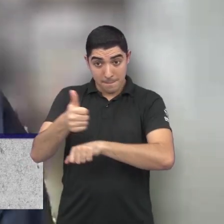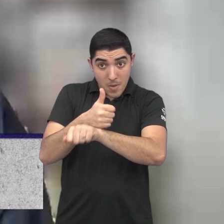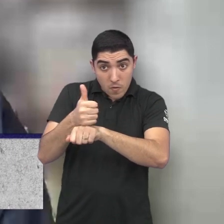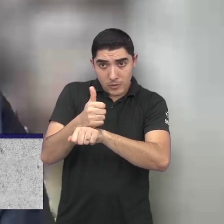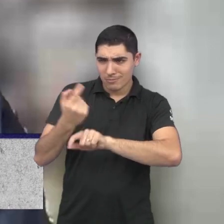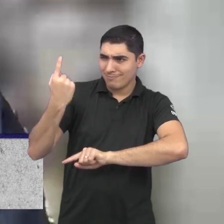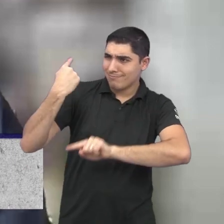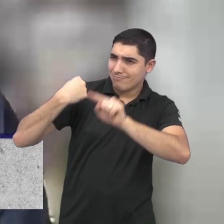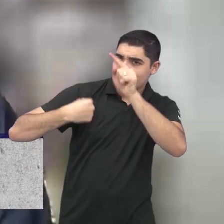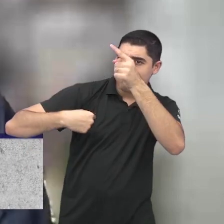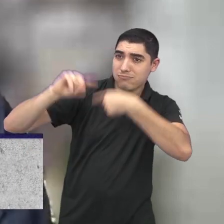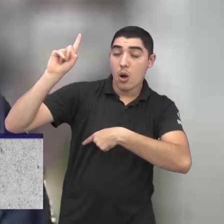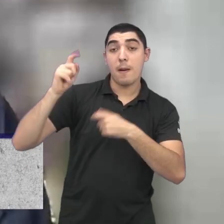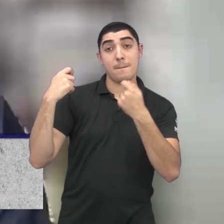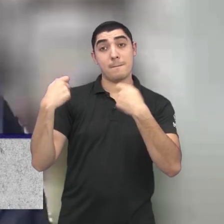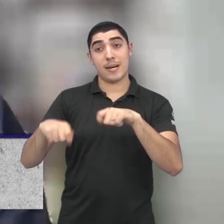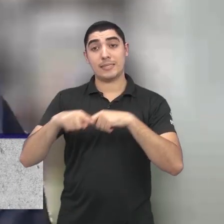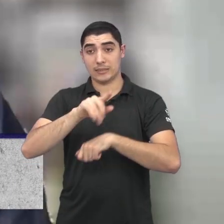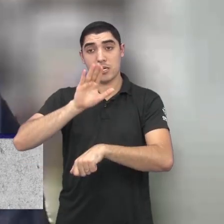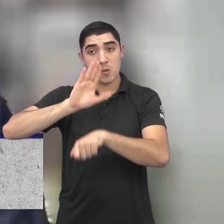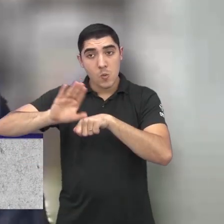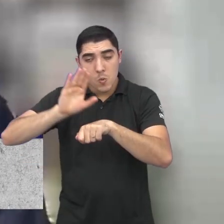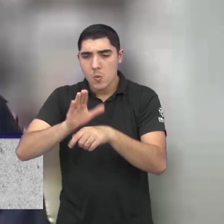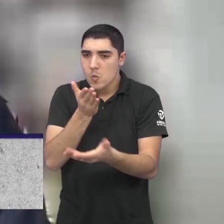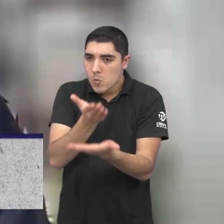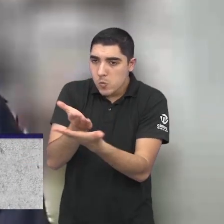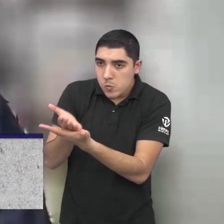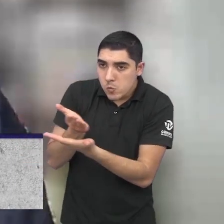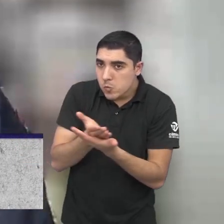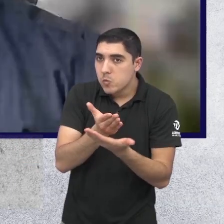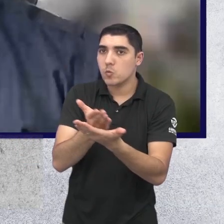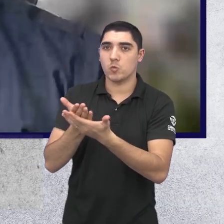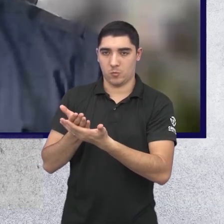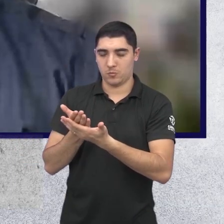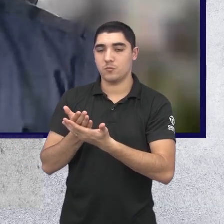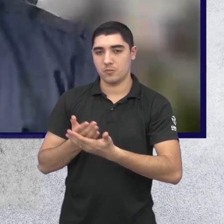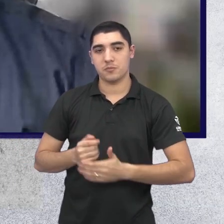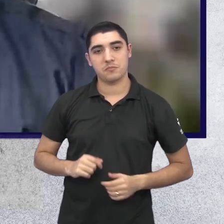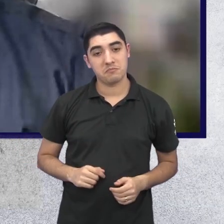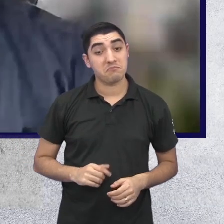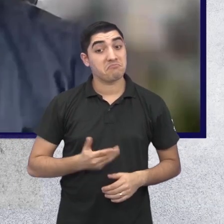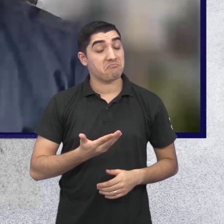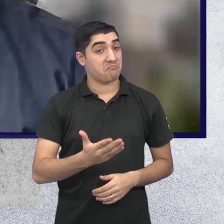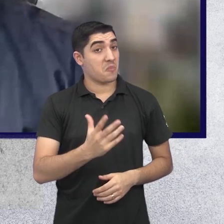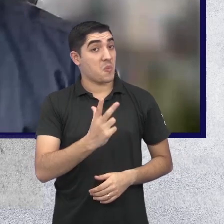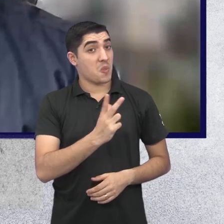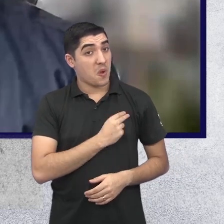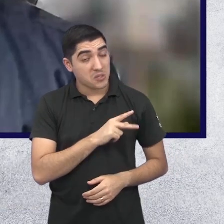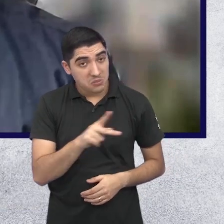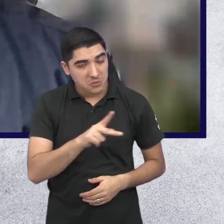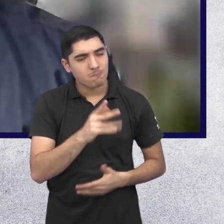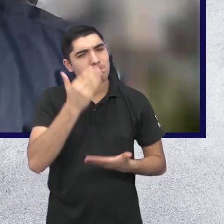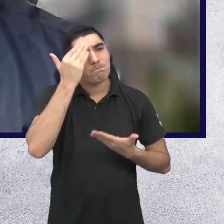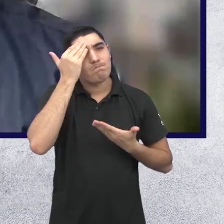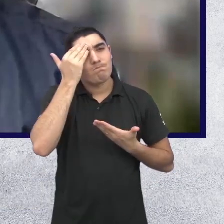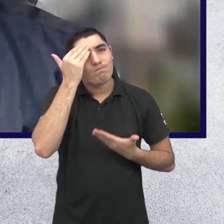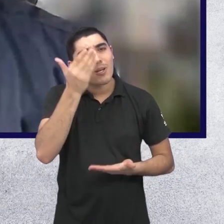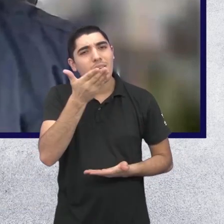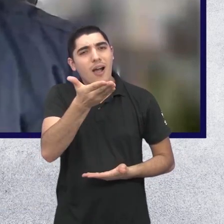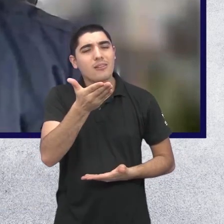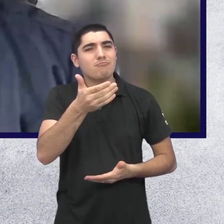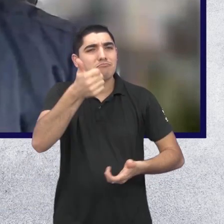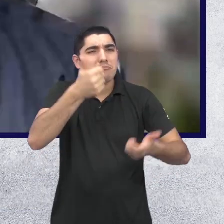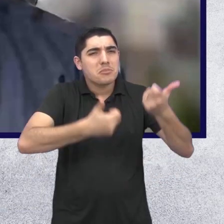profissionalmente, né, precisa ter uma capacitação um pouco melhor. Professor, nossa, muito, muito obrigada, viu,